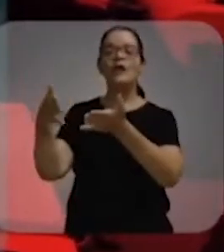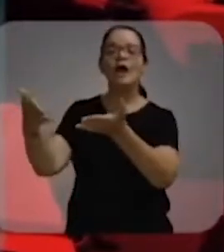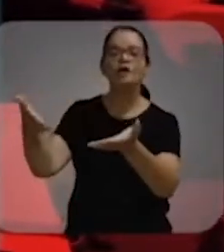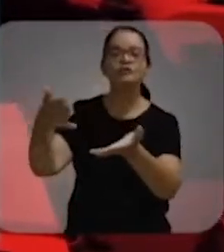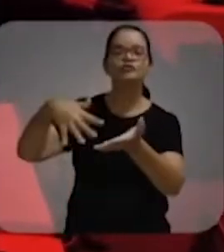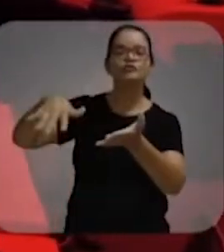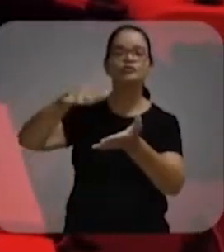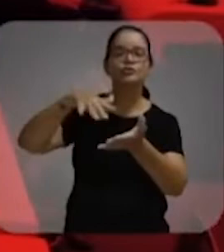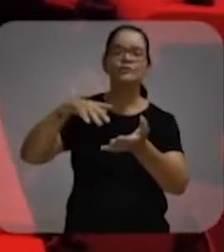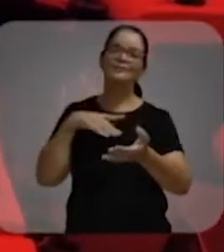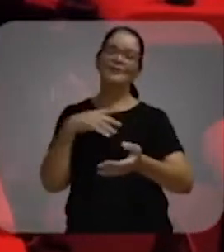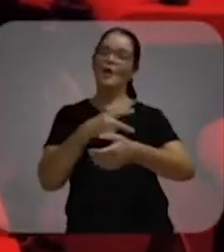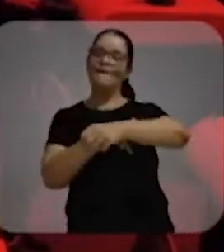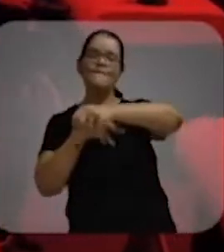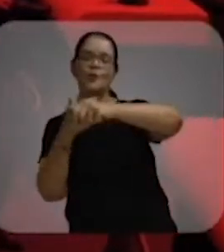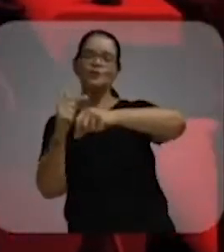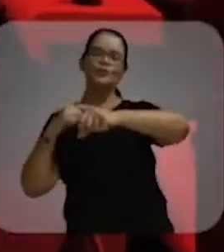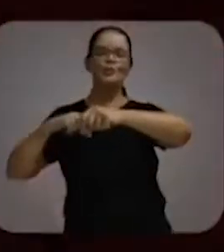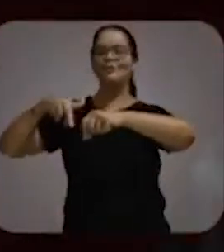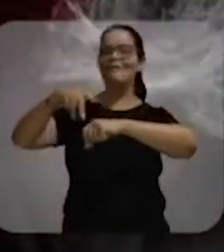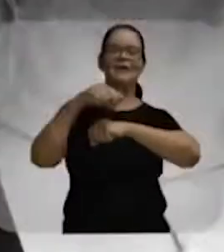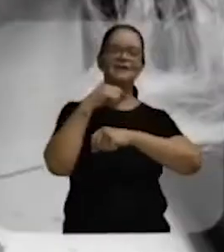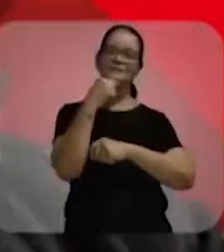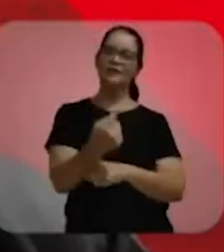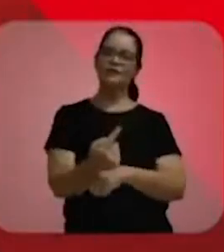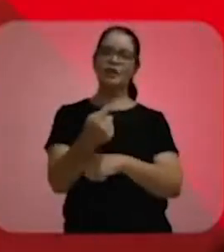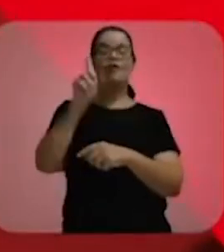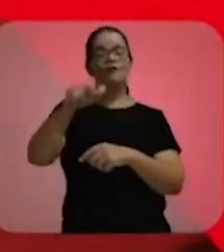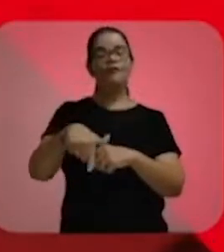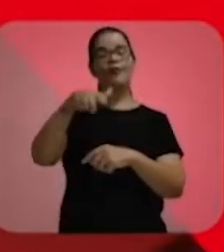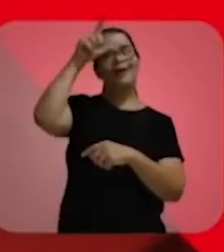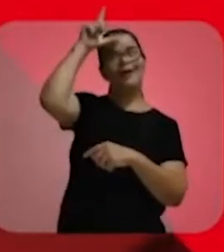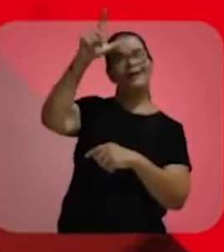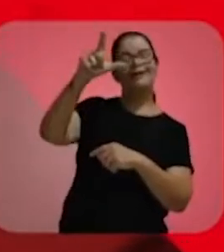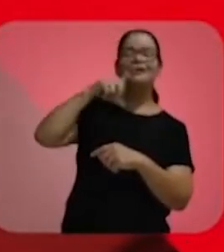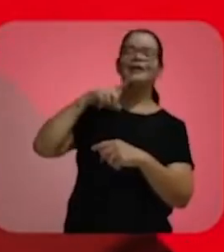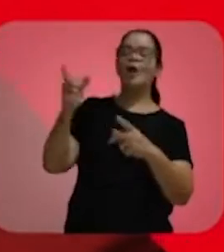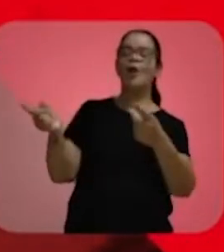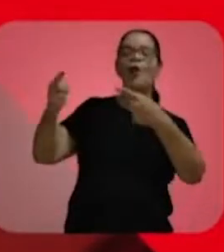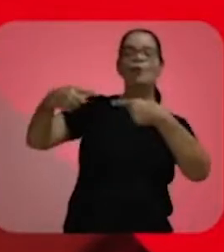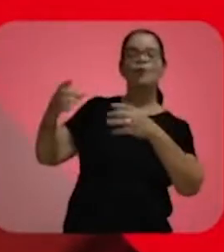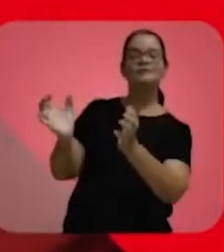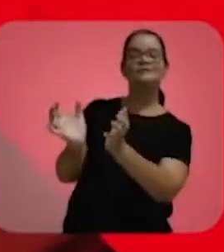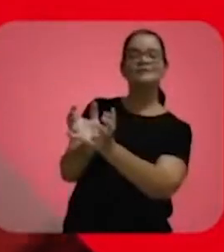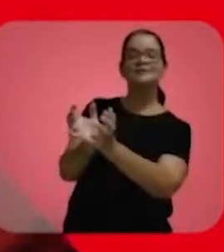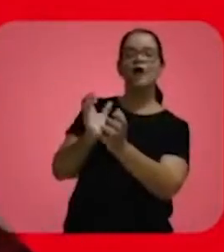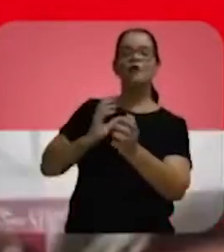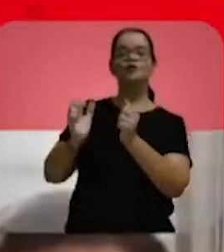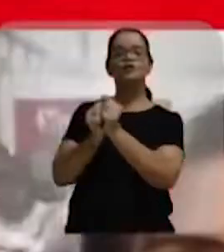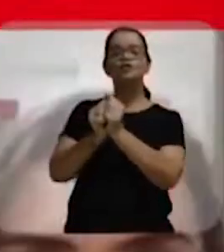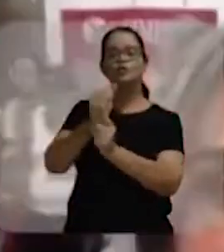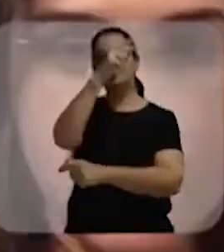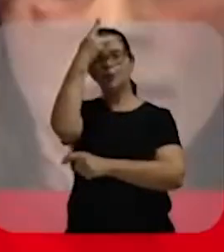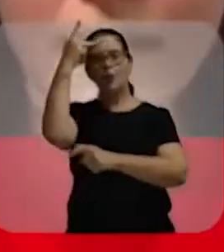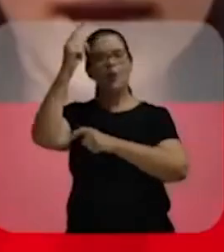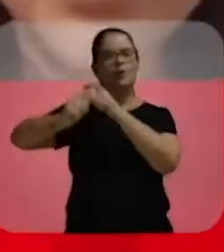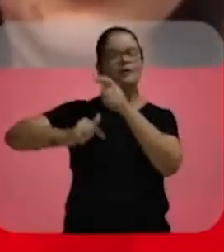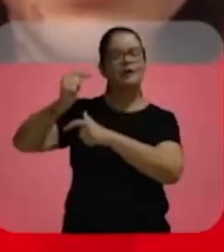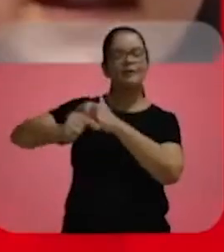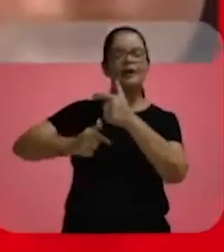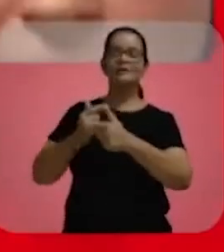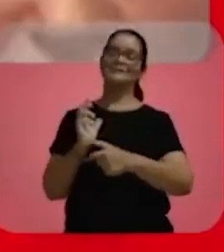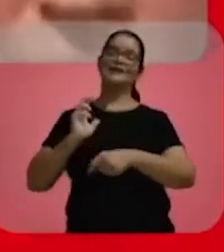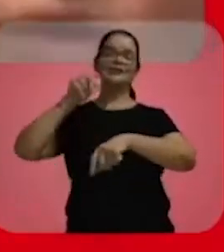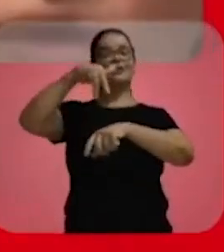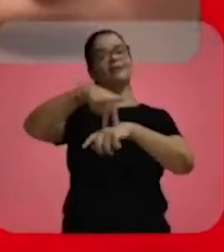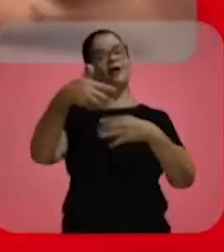riacho e não tem ponto e não tem passagem nenhuma. Foi líder da oposição e ficou do lado dos trabalhadores. A gente está